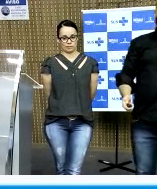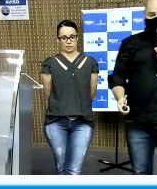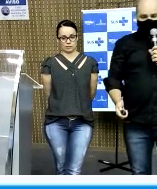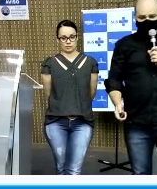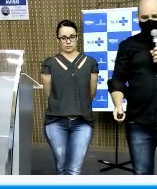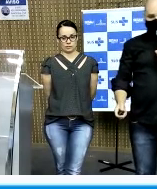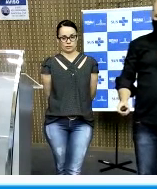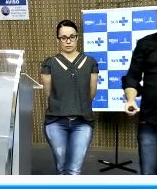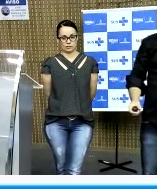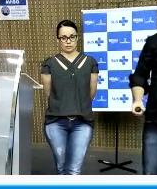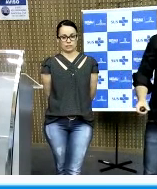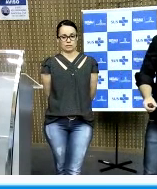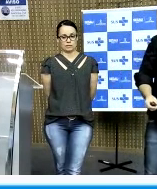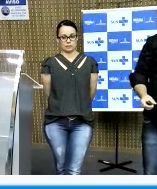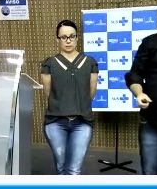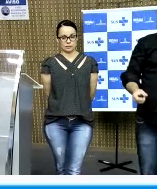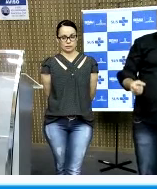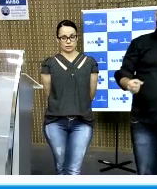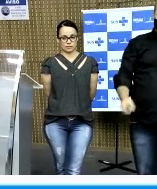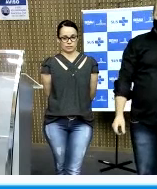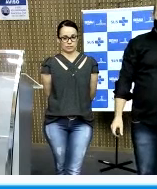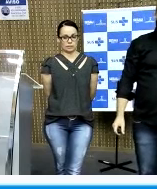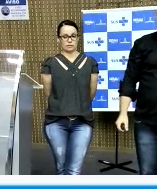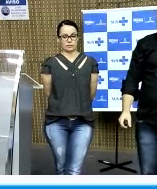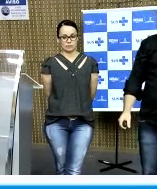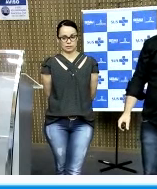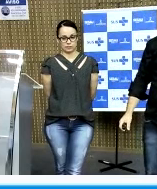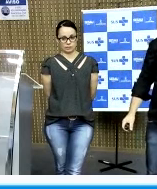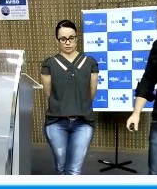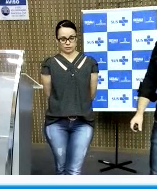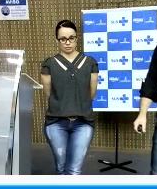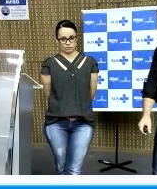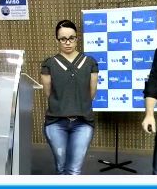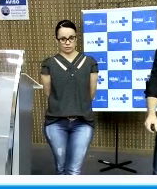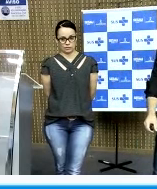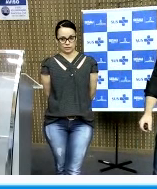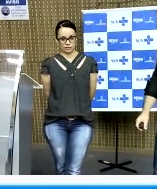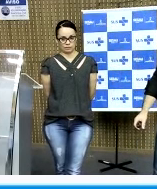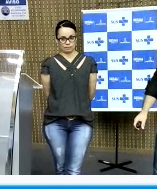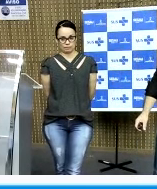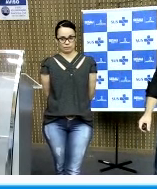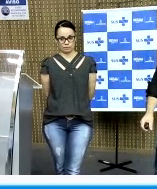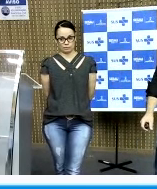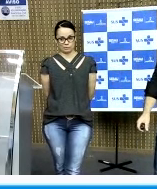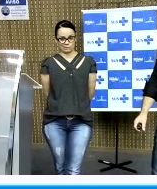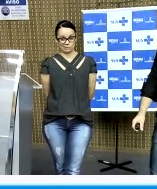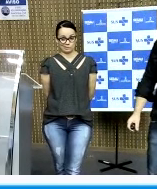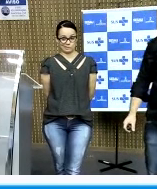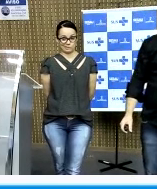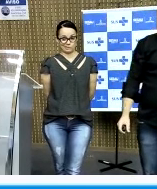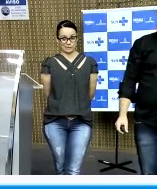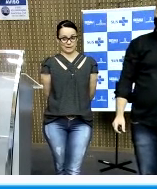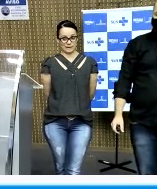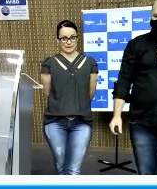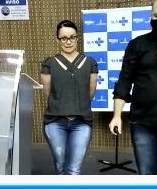produção. Em relação à saúde da criança, a consulta de enfermagem em puericultura da população de 329, em 2020